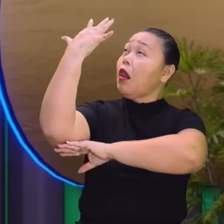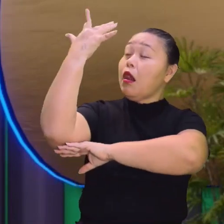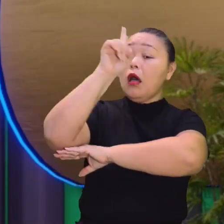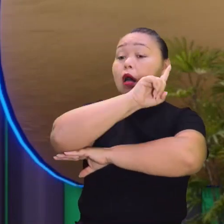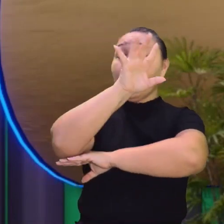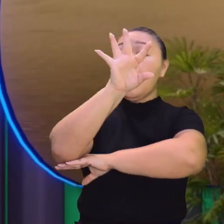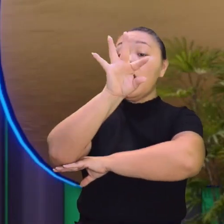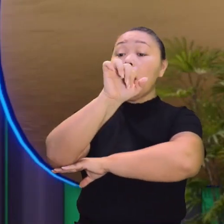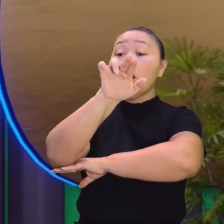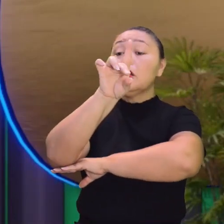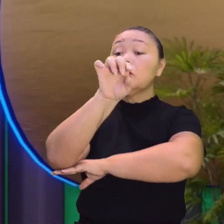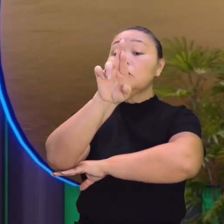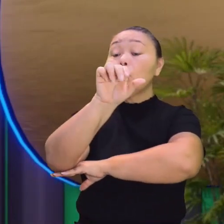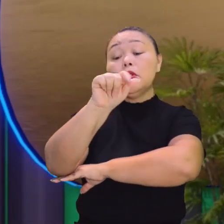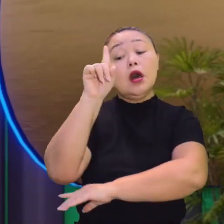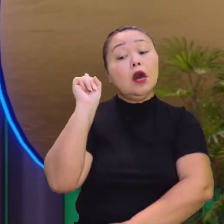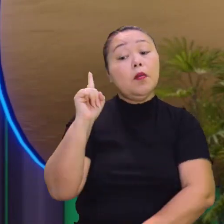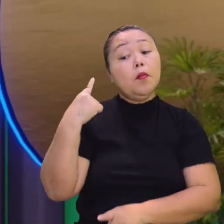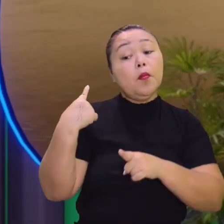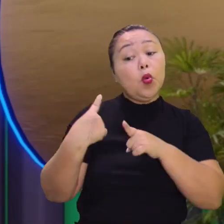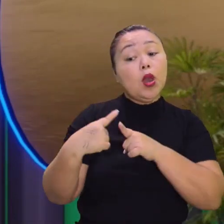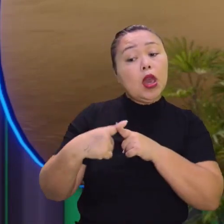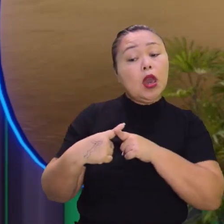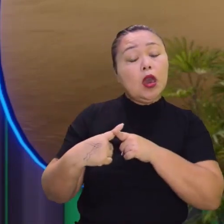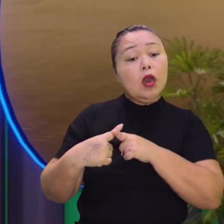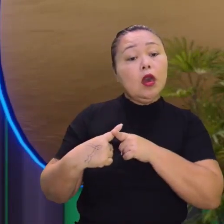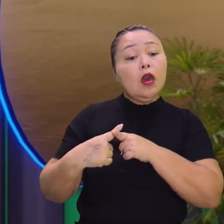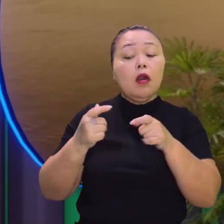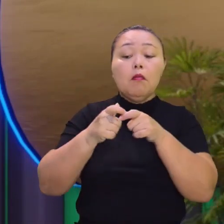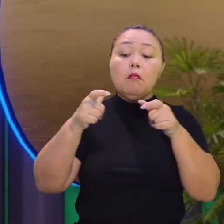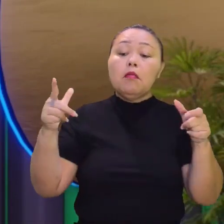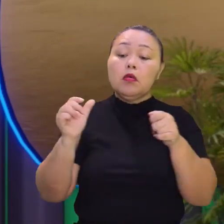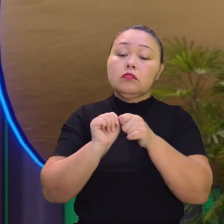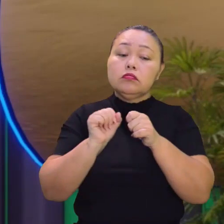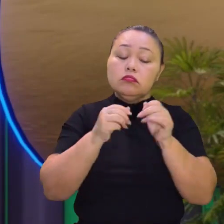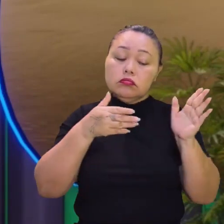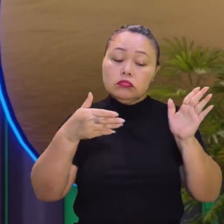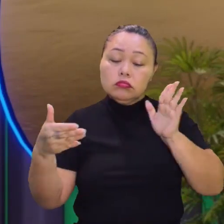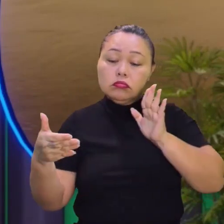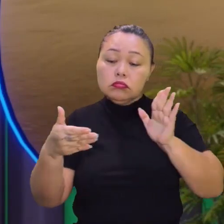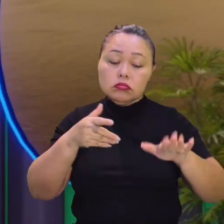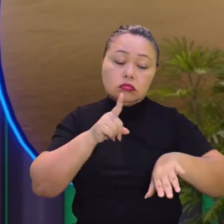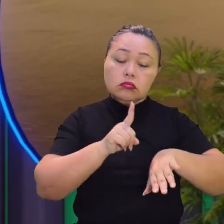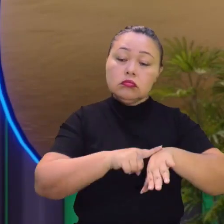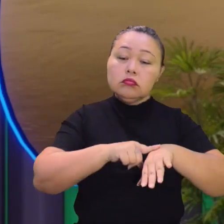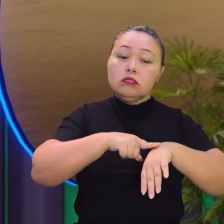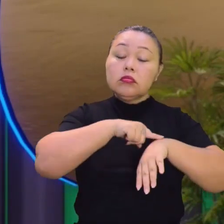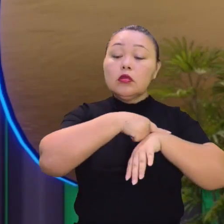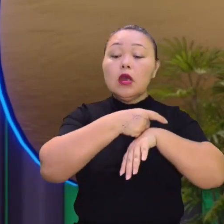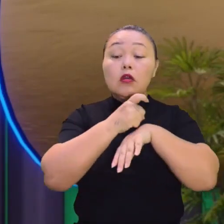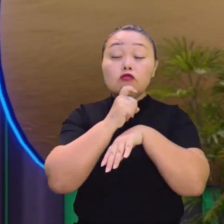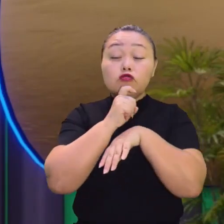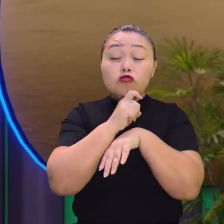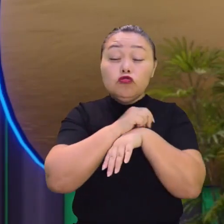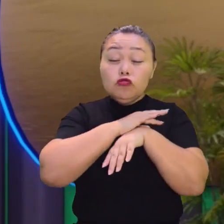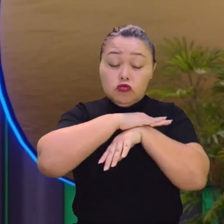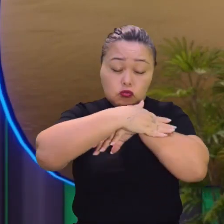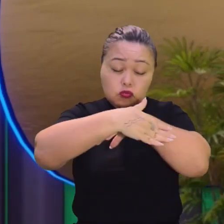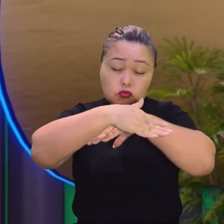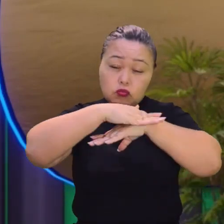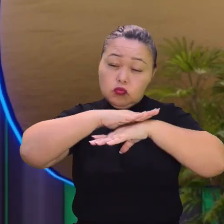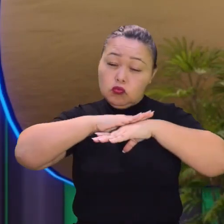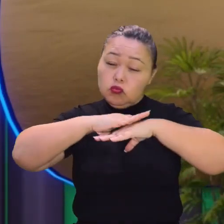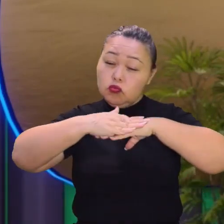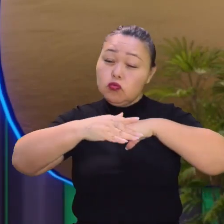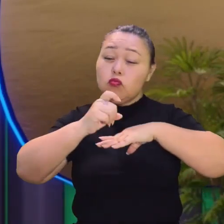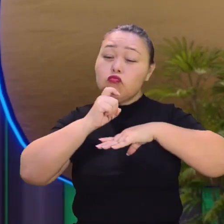lá na tundra? Galera, pensa o seguinte, maior parte do período ali, ó, é coberto por gelo, o